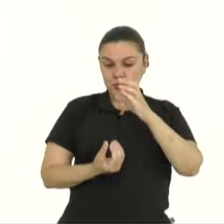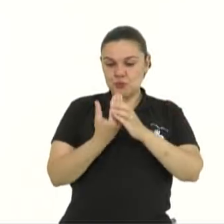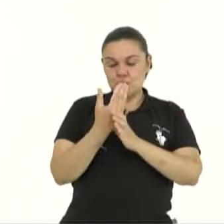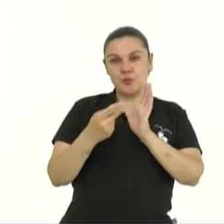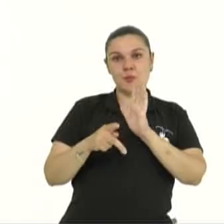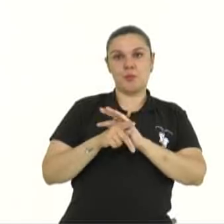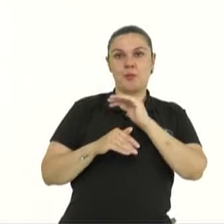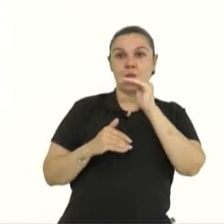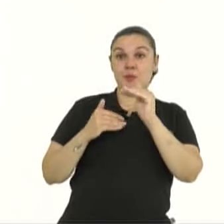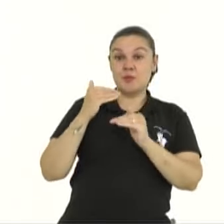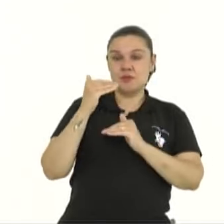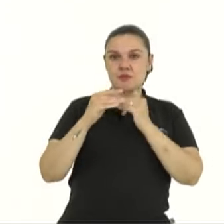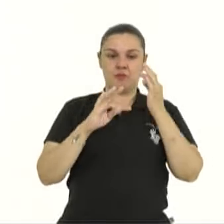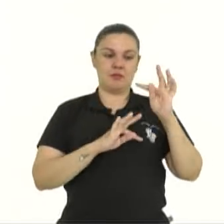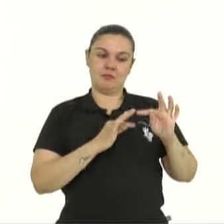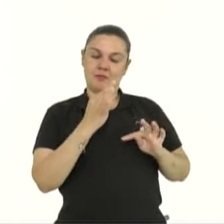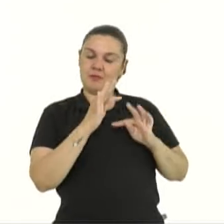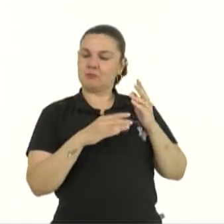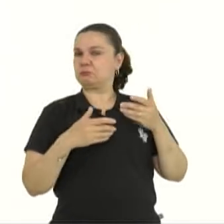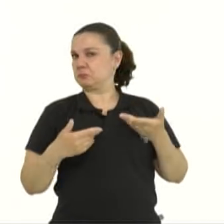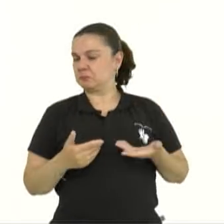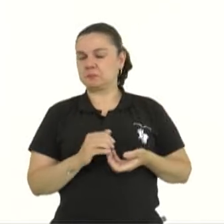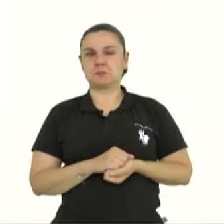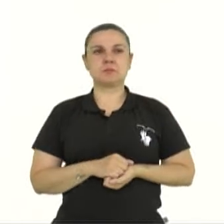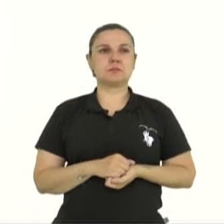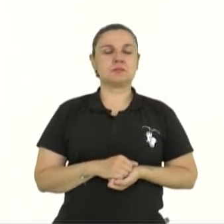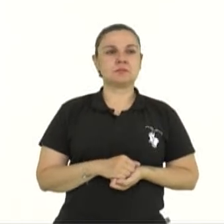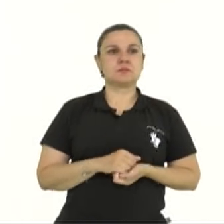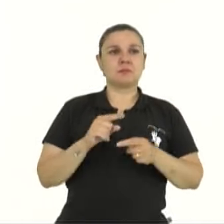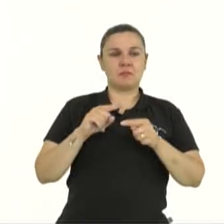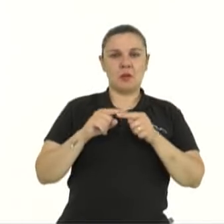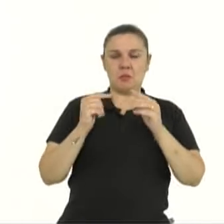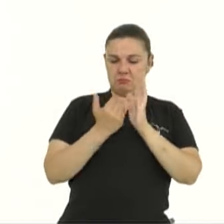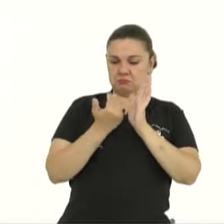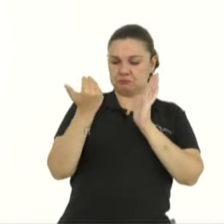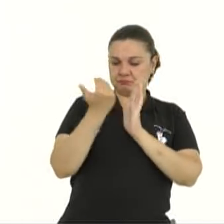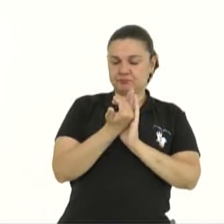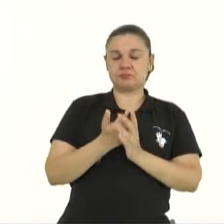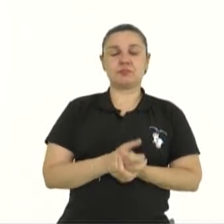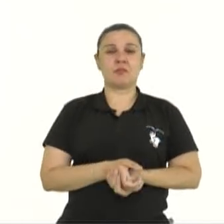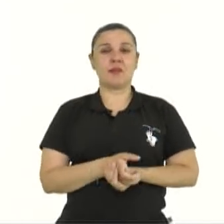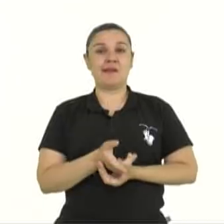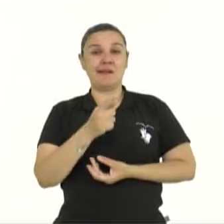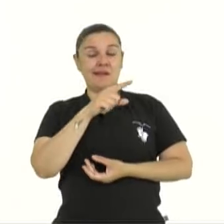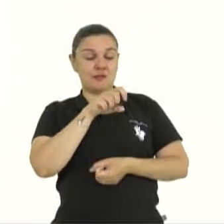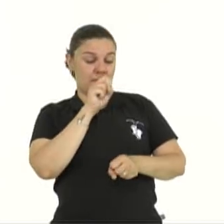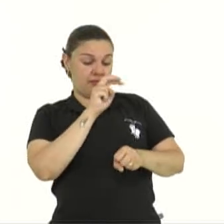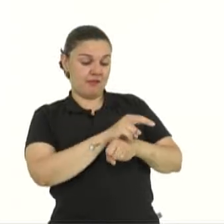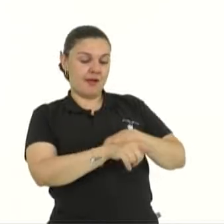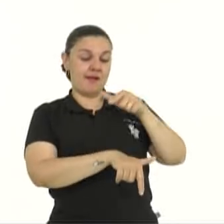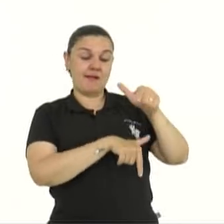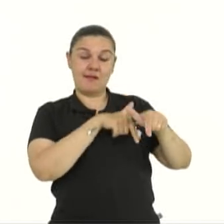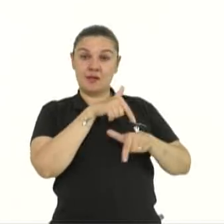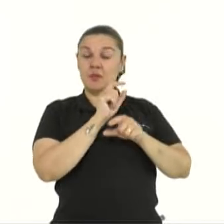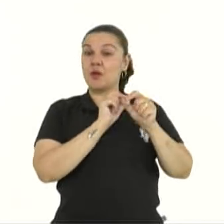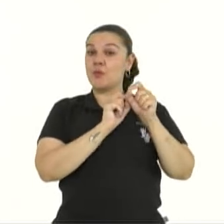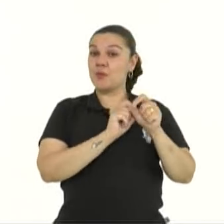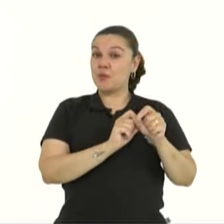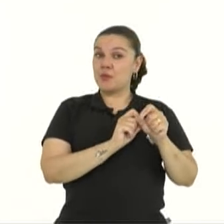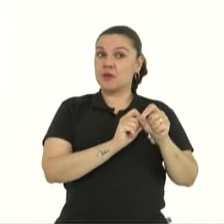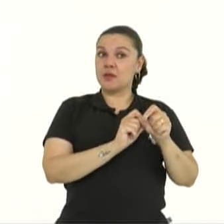o desenvolvimento tecnológico, enfim, né? Mais avançado. Elas empregam no processo de